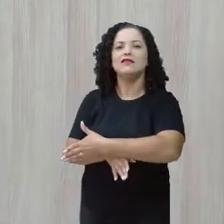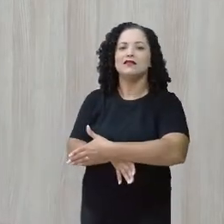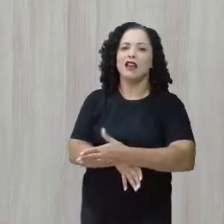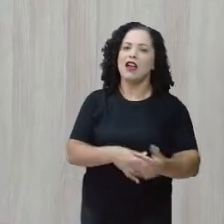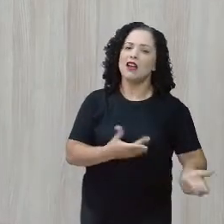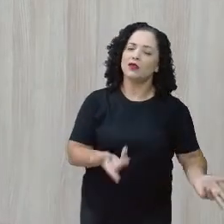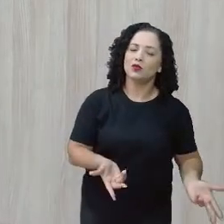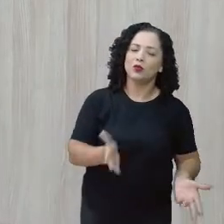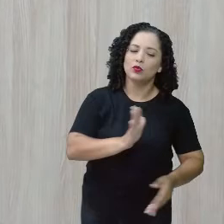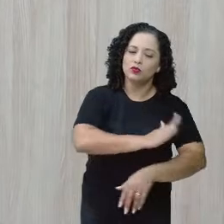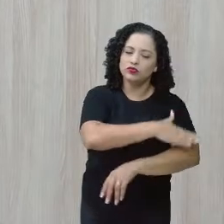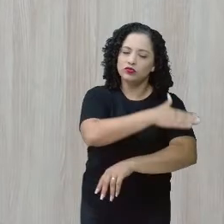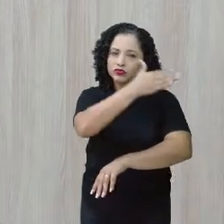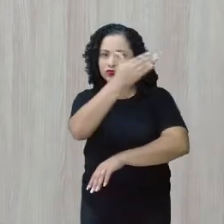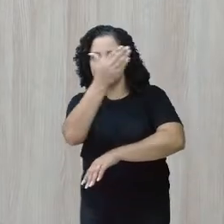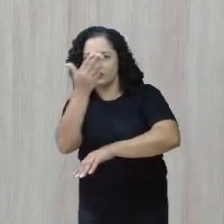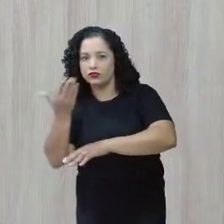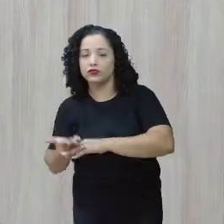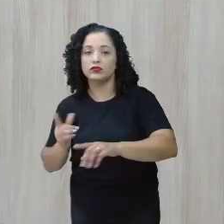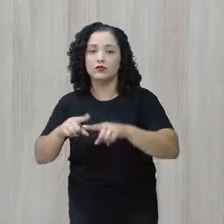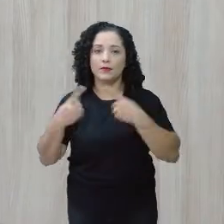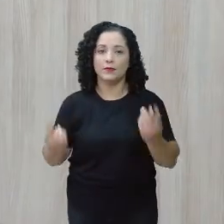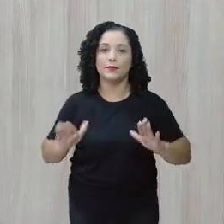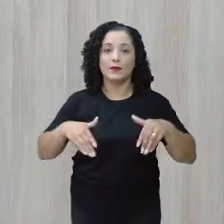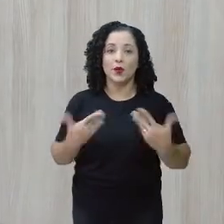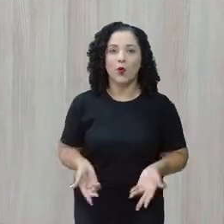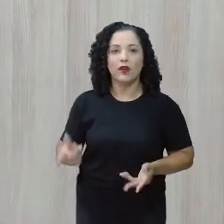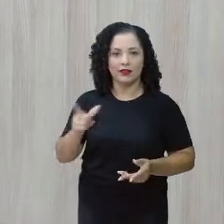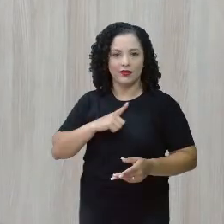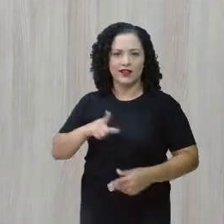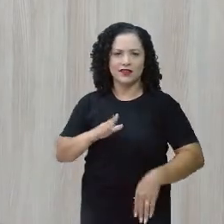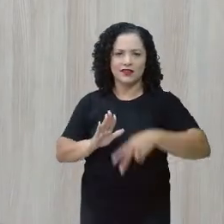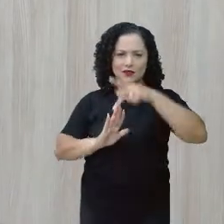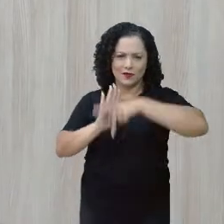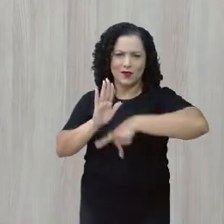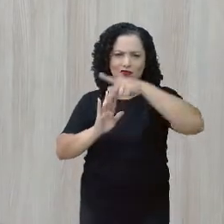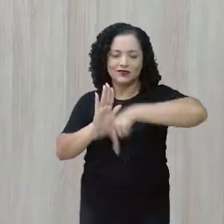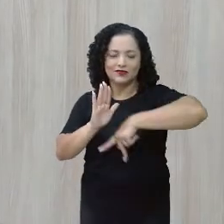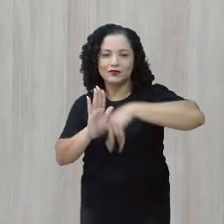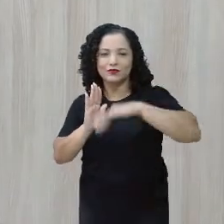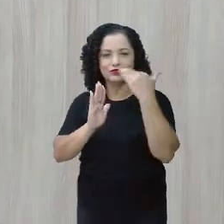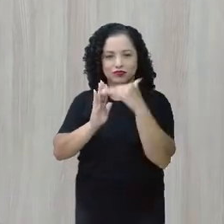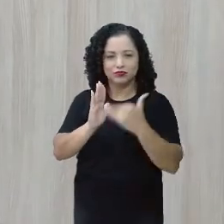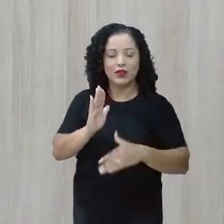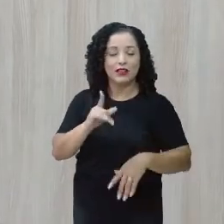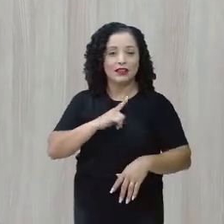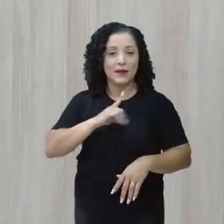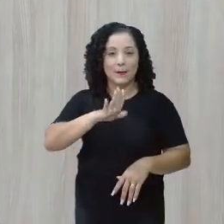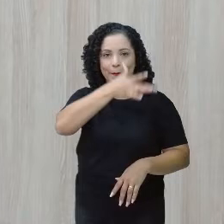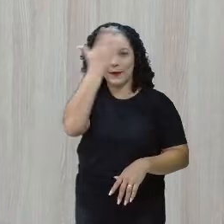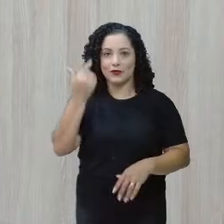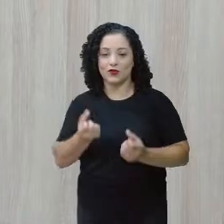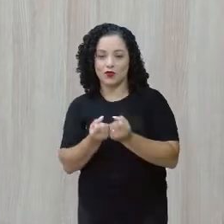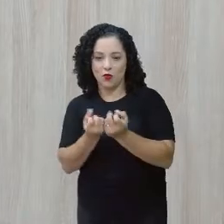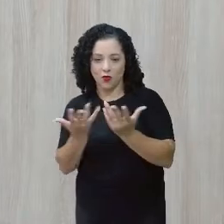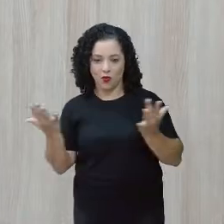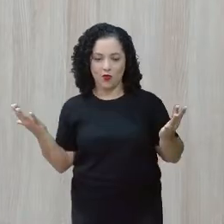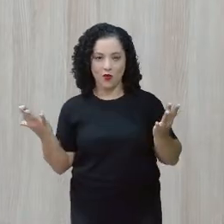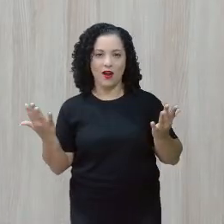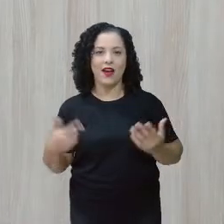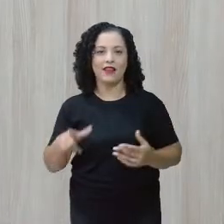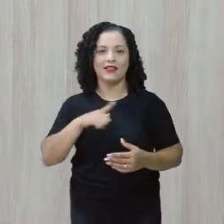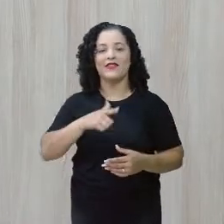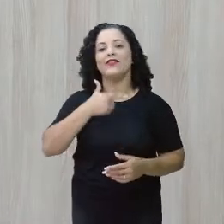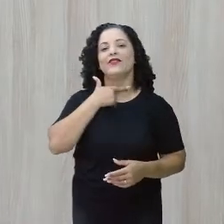ano inteiro. Mas quando tem essas campanhas, a tendência é ter mais profissionais, né, ter um número maior de